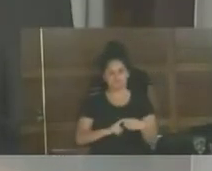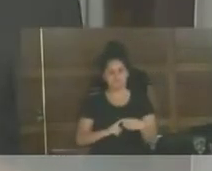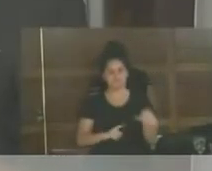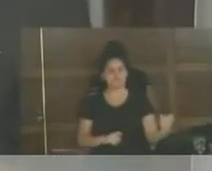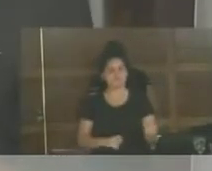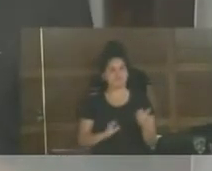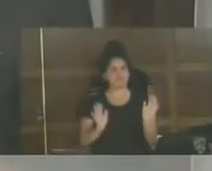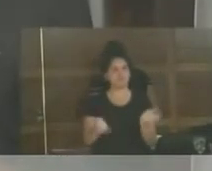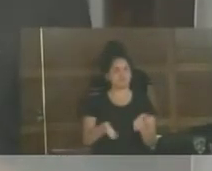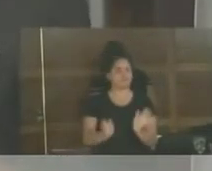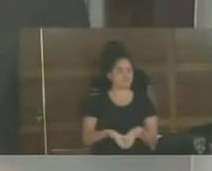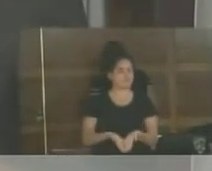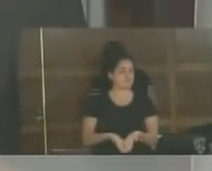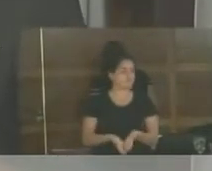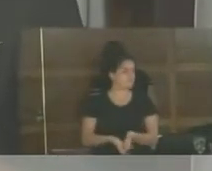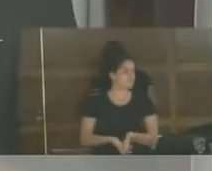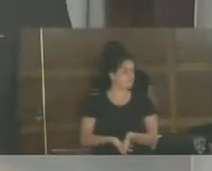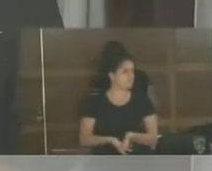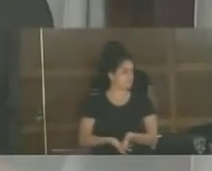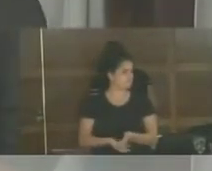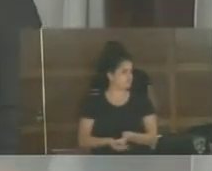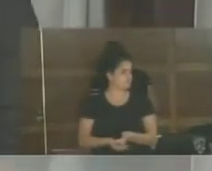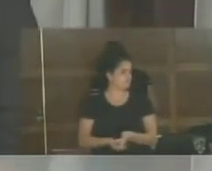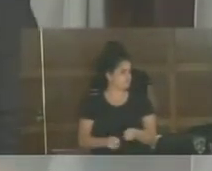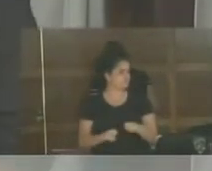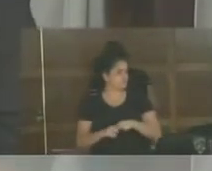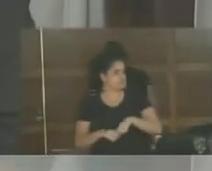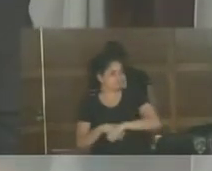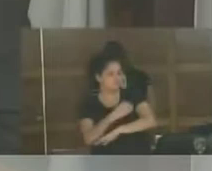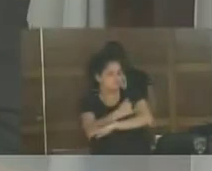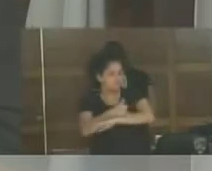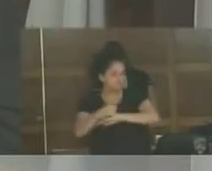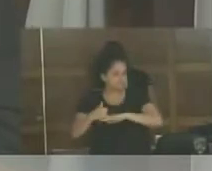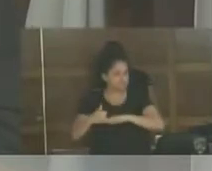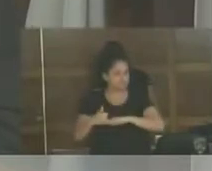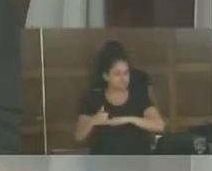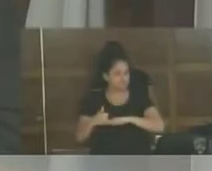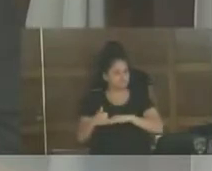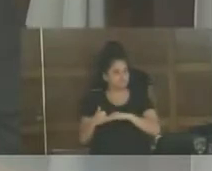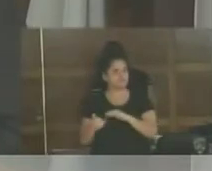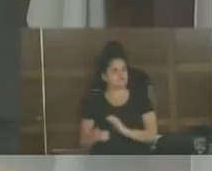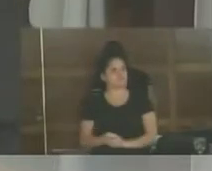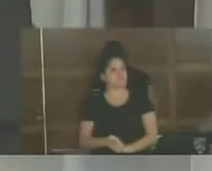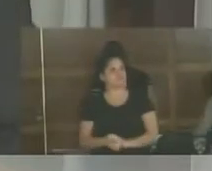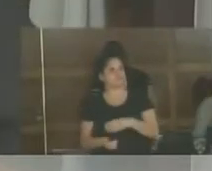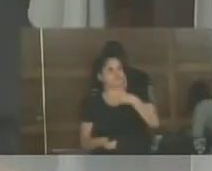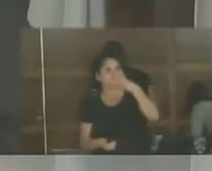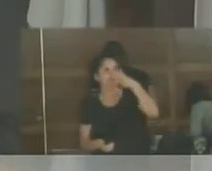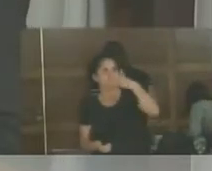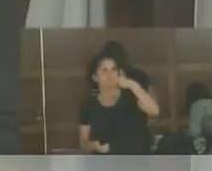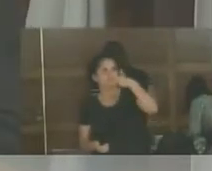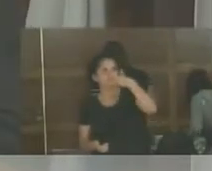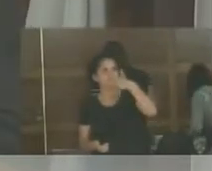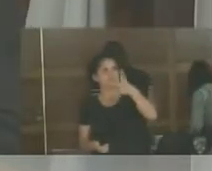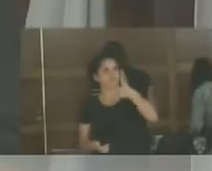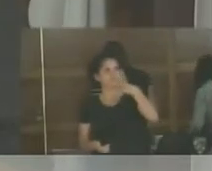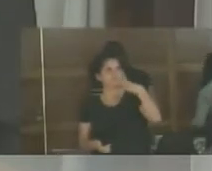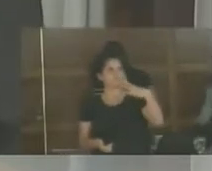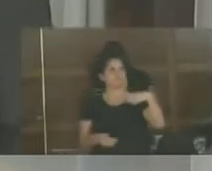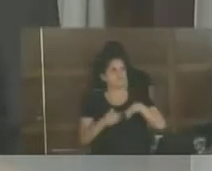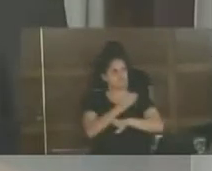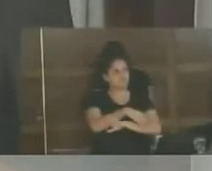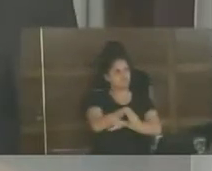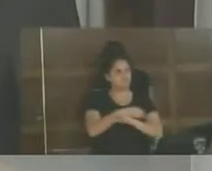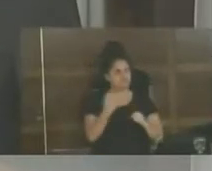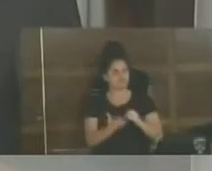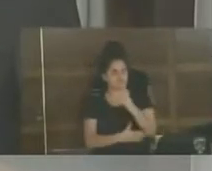Principalmente agora, estamos aí fazendo recapeamento e alguns asfaltos em 23 ruas da Nova Angra. Nova Angra não é